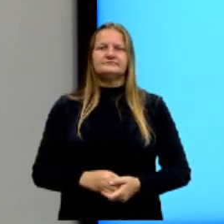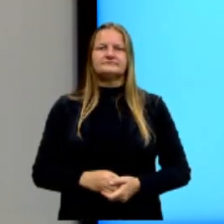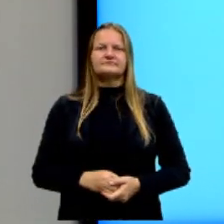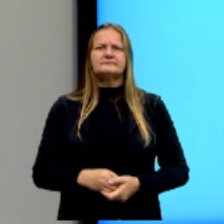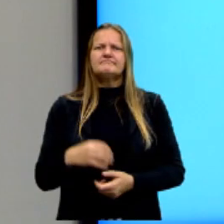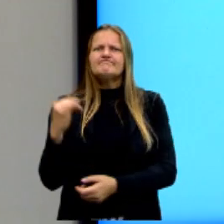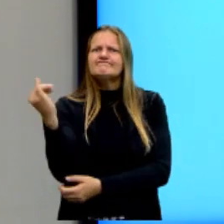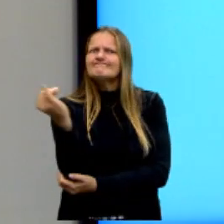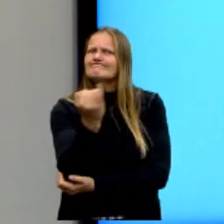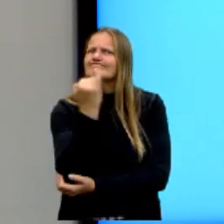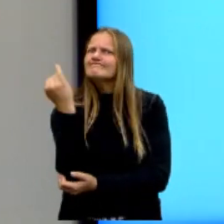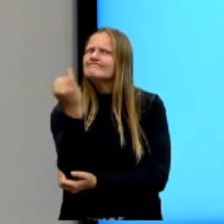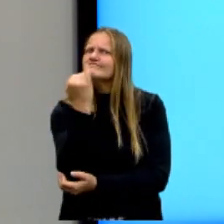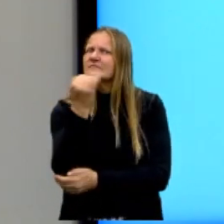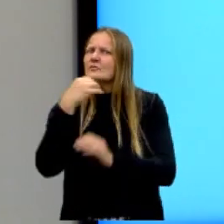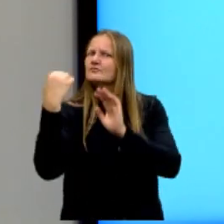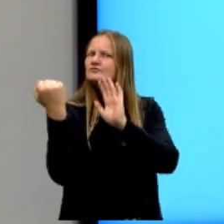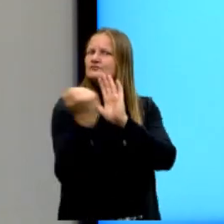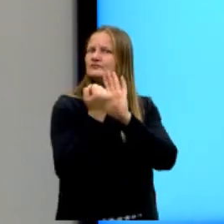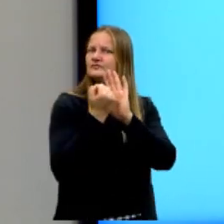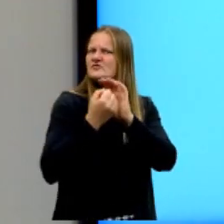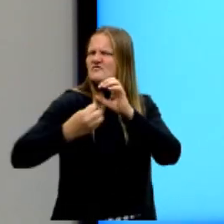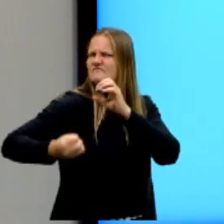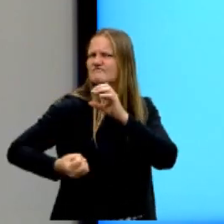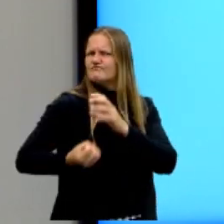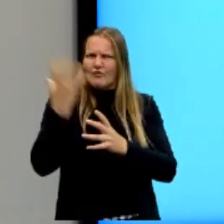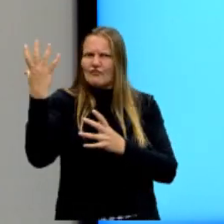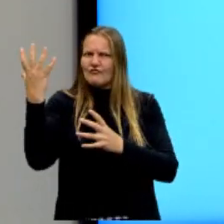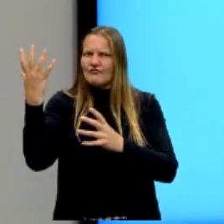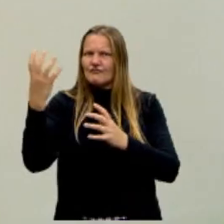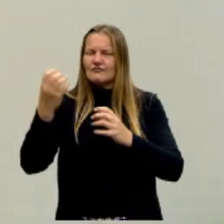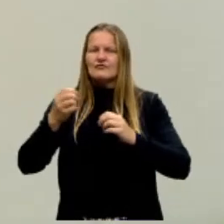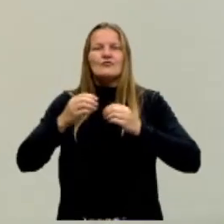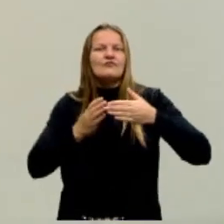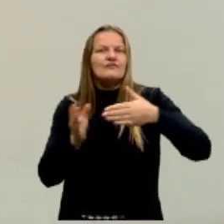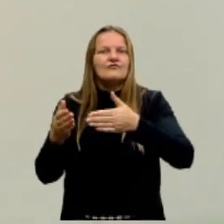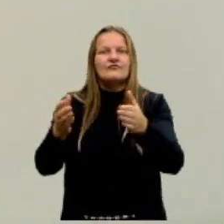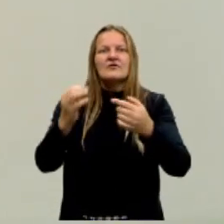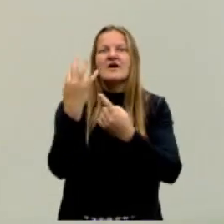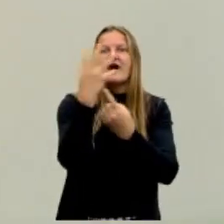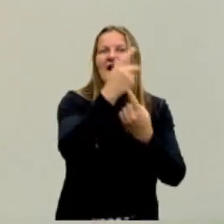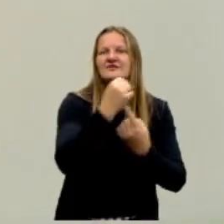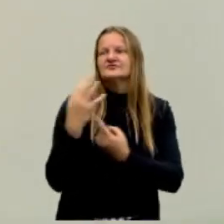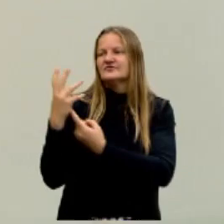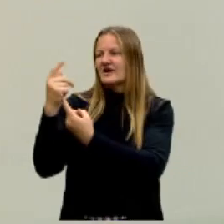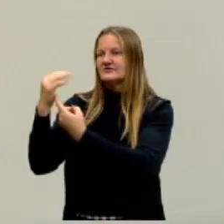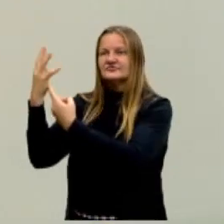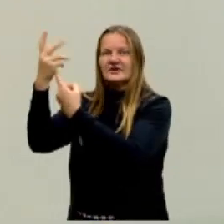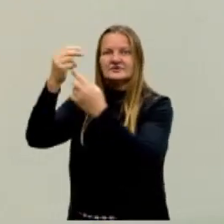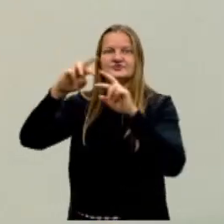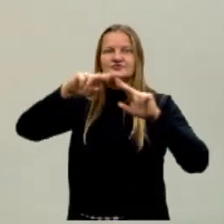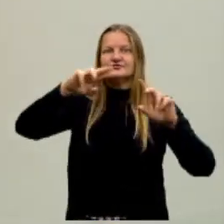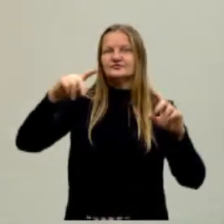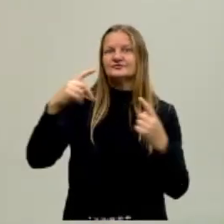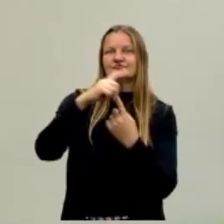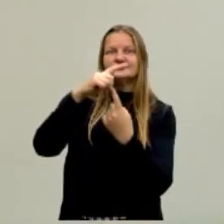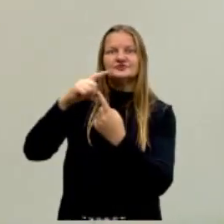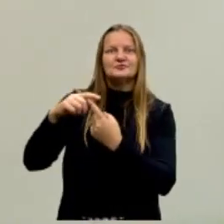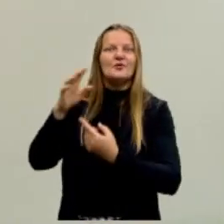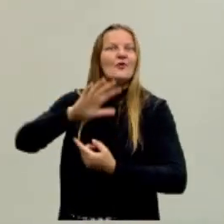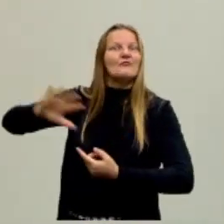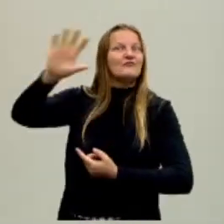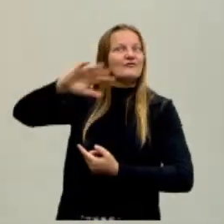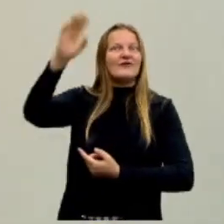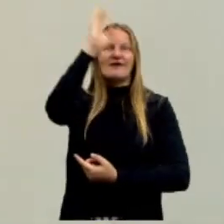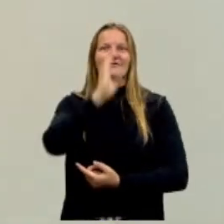o e explodiu para outras Vertentes artísticas neste nosso Brasil e